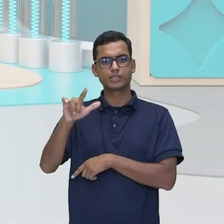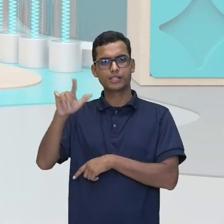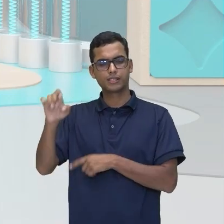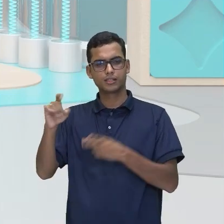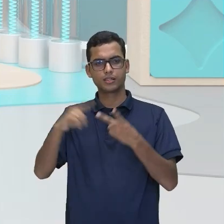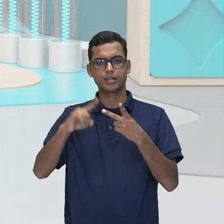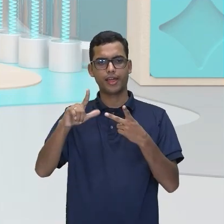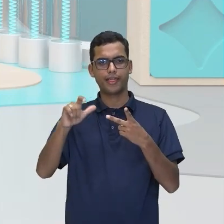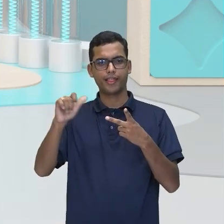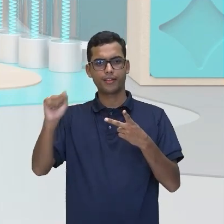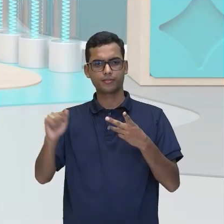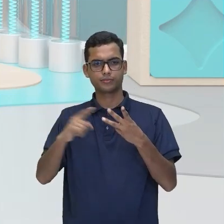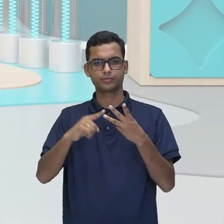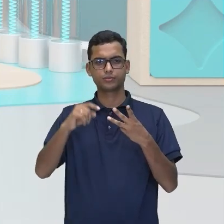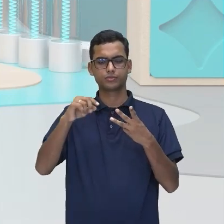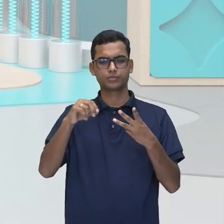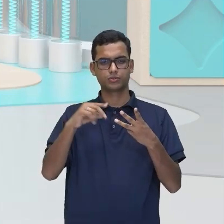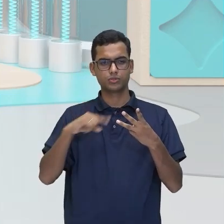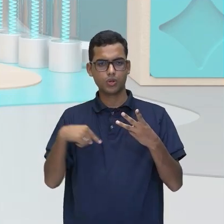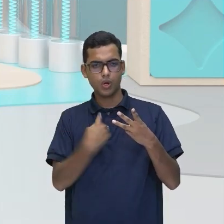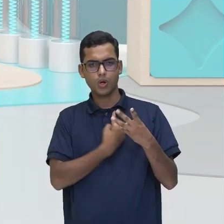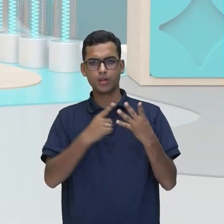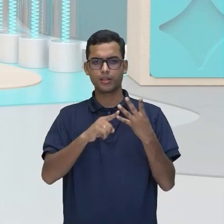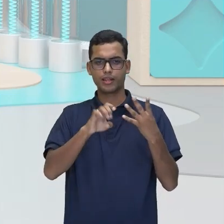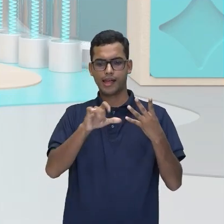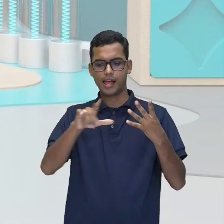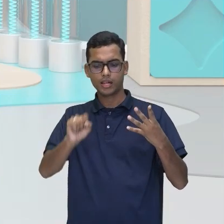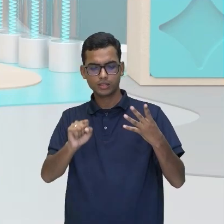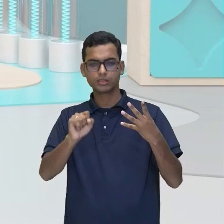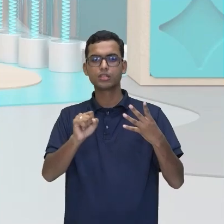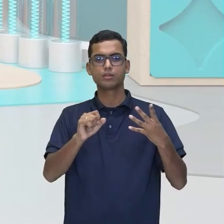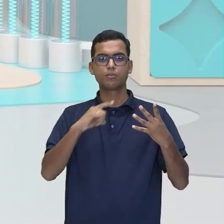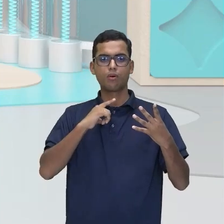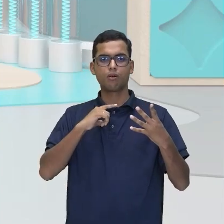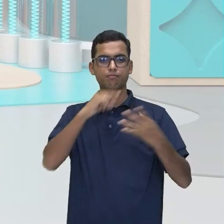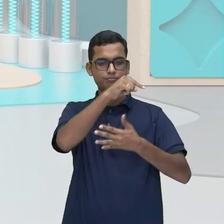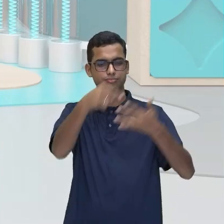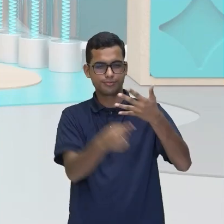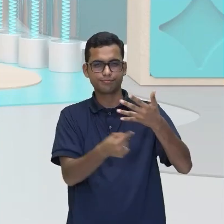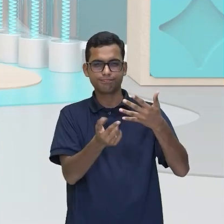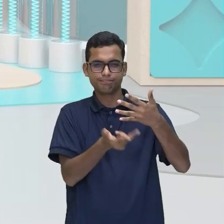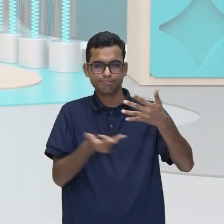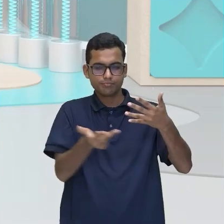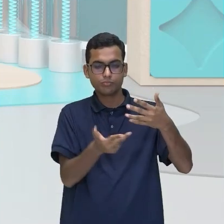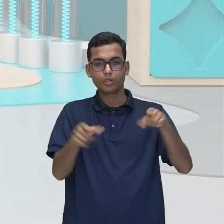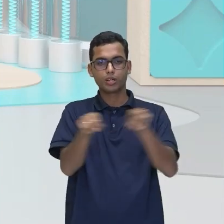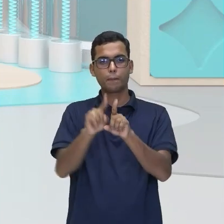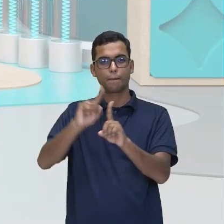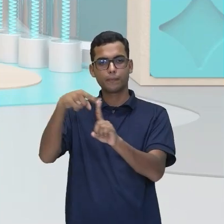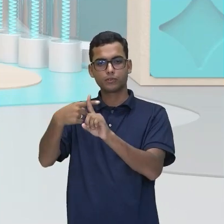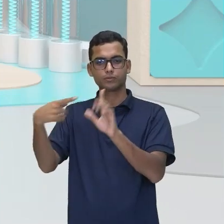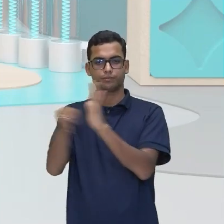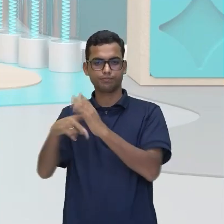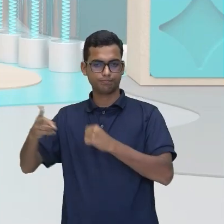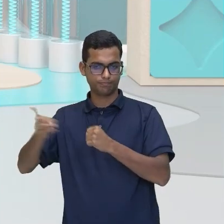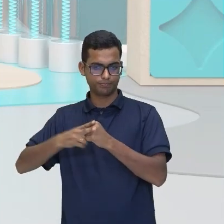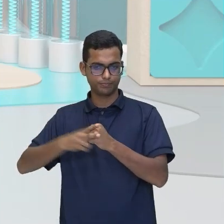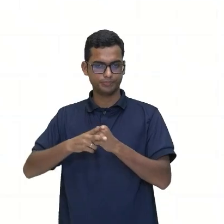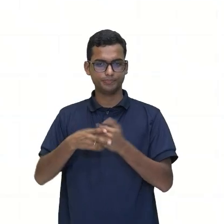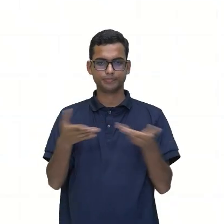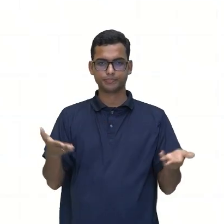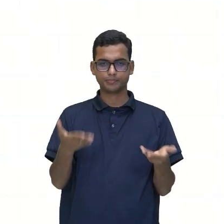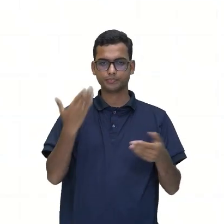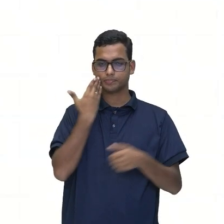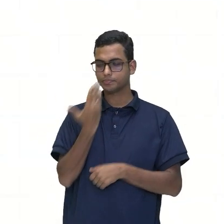ação ao verbo, né? E trabalham juntamente com o verbo, ok? E em inglês, como é que eles vão funcionar?